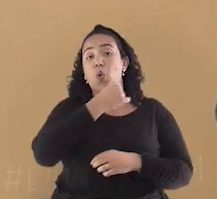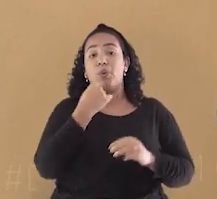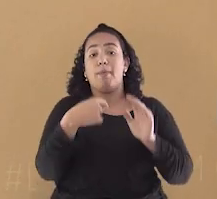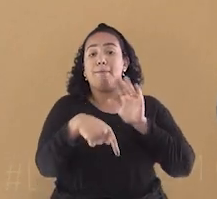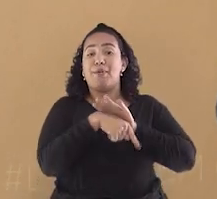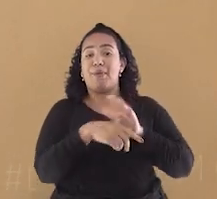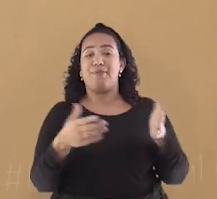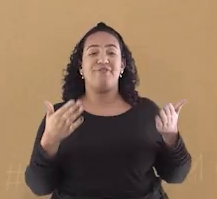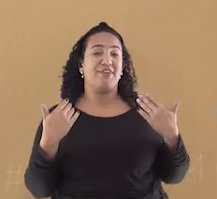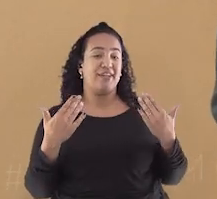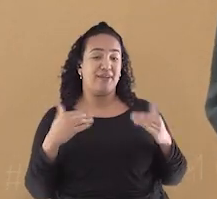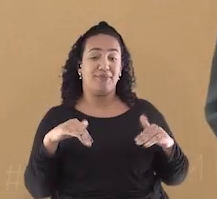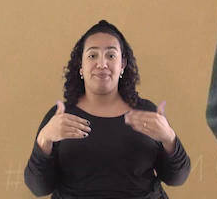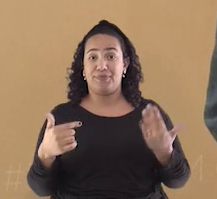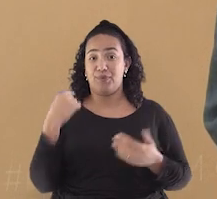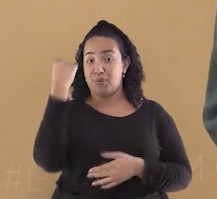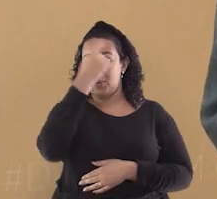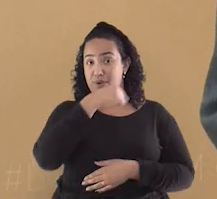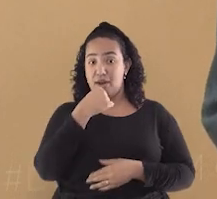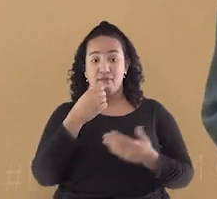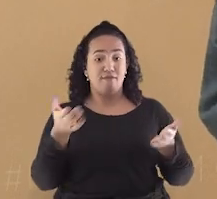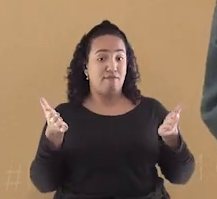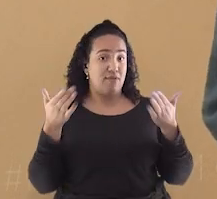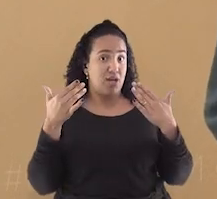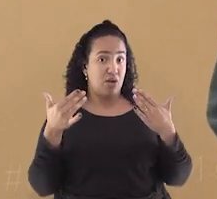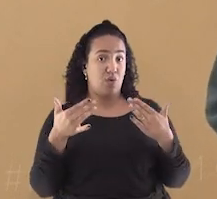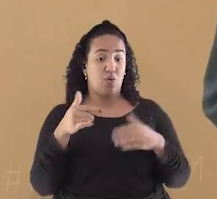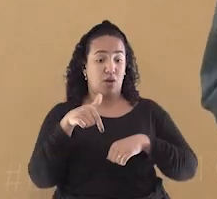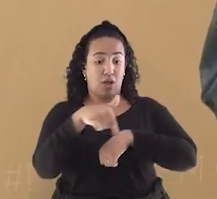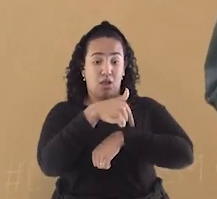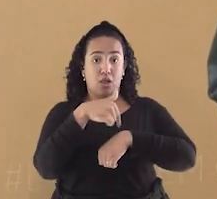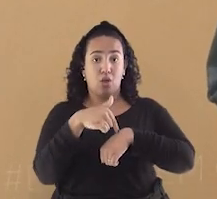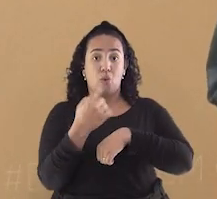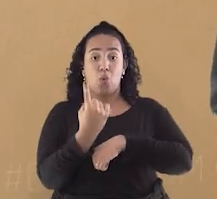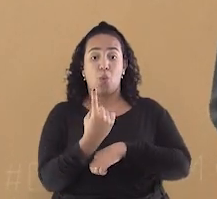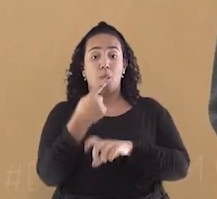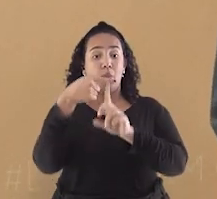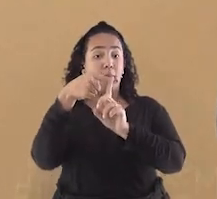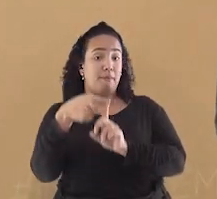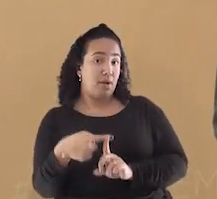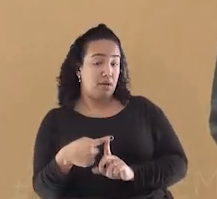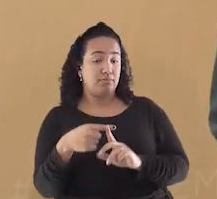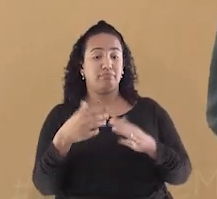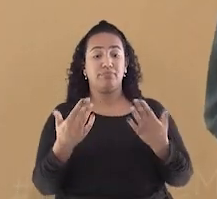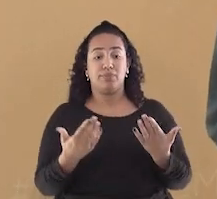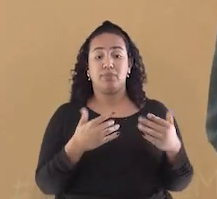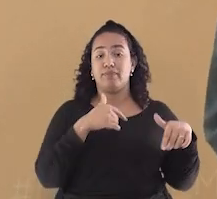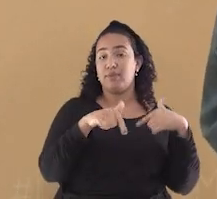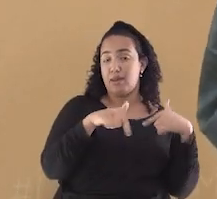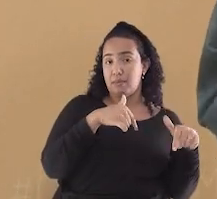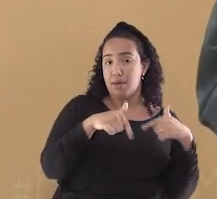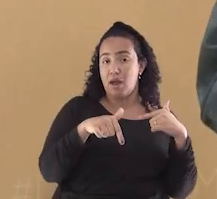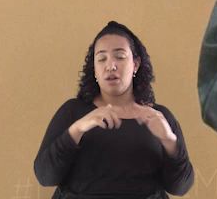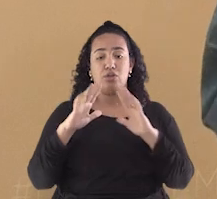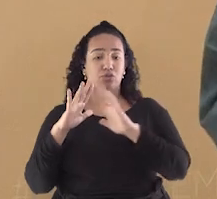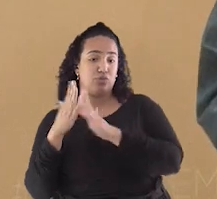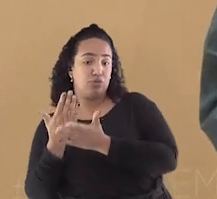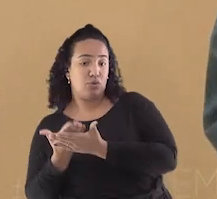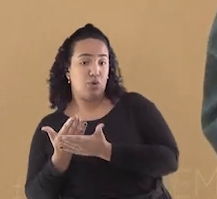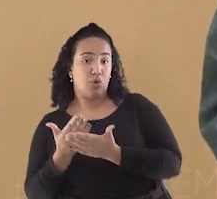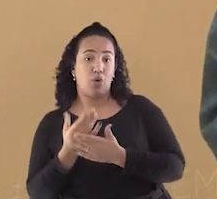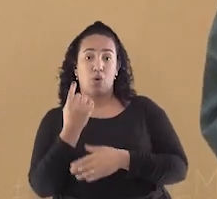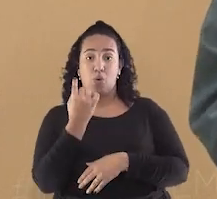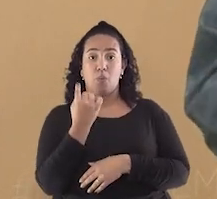isso, vamos à escola ou trabalho e também voltamos deles com 1 hora de antecedência. Aproveitando, me diz aí, qual é o objetivo do